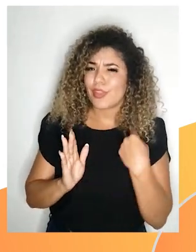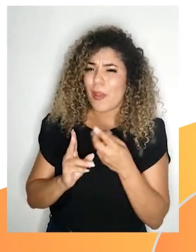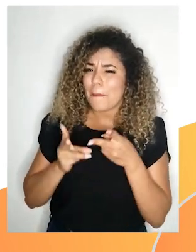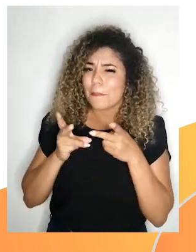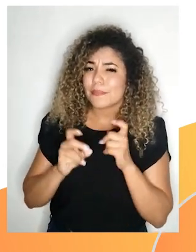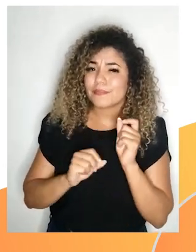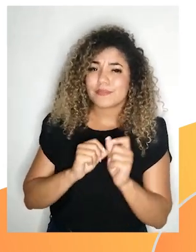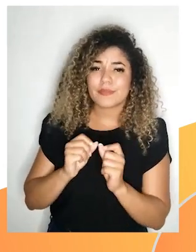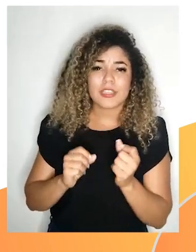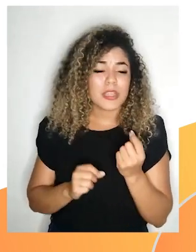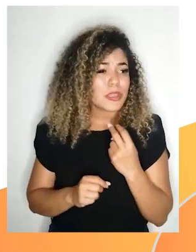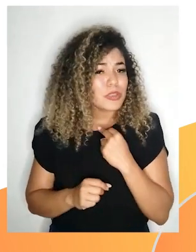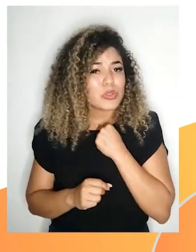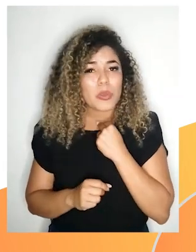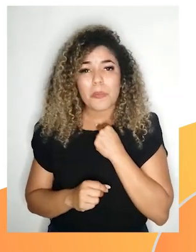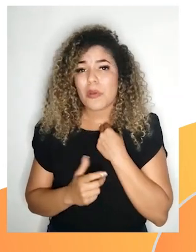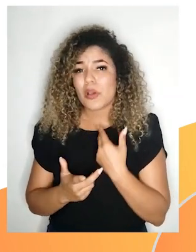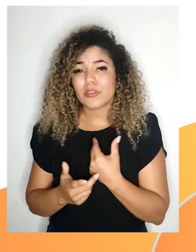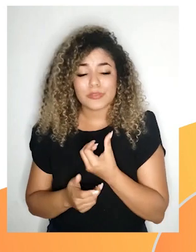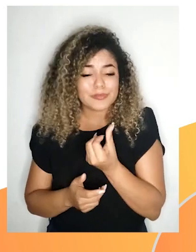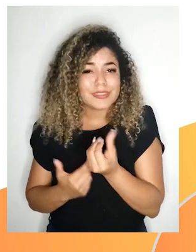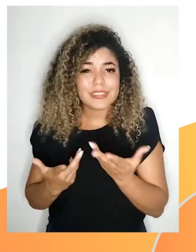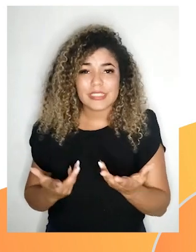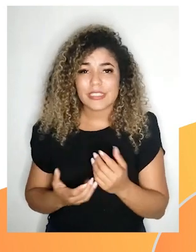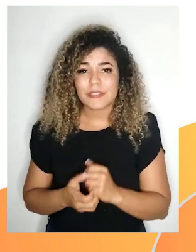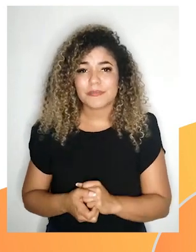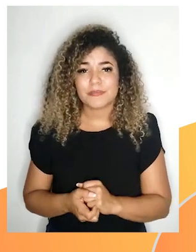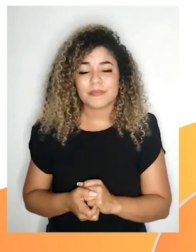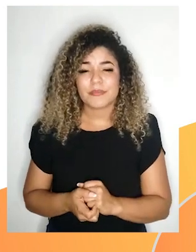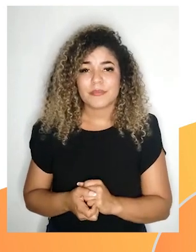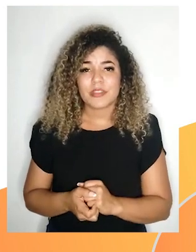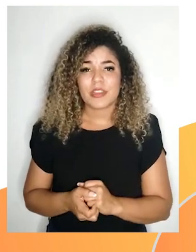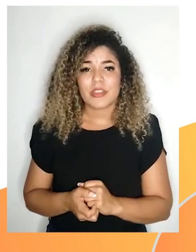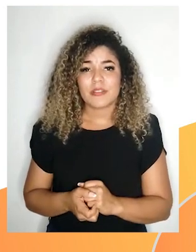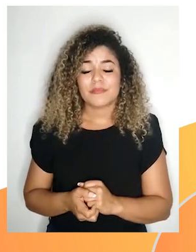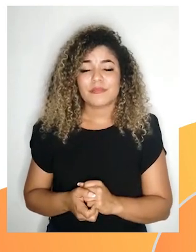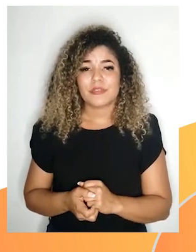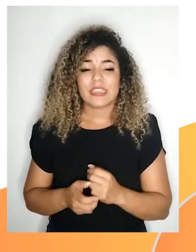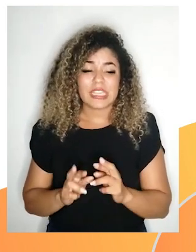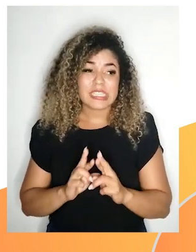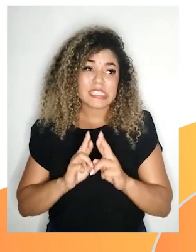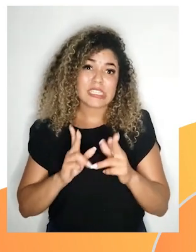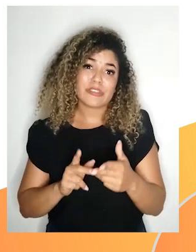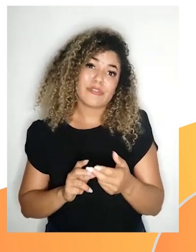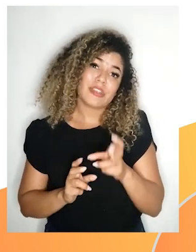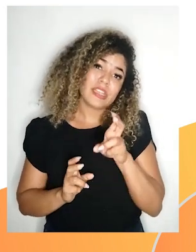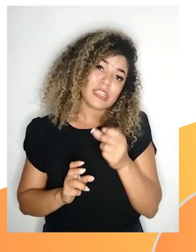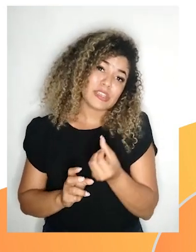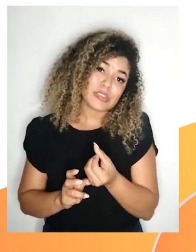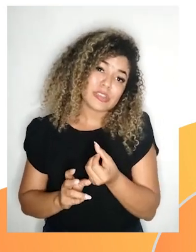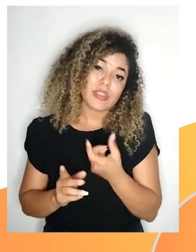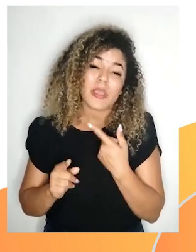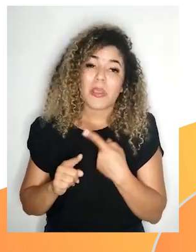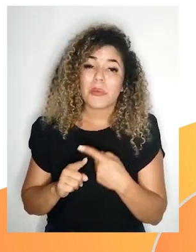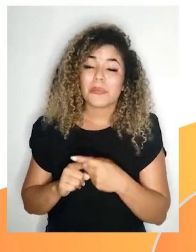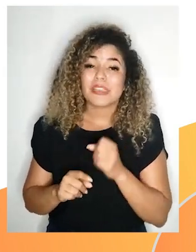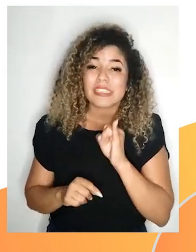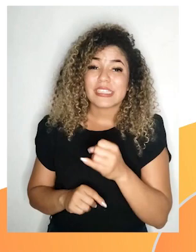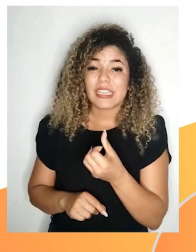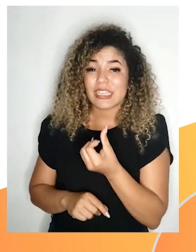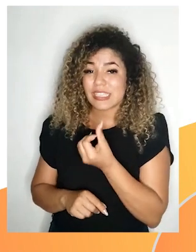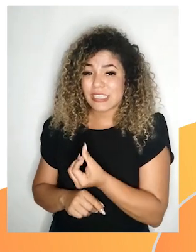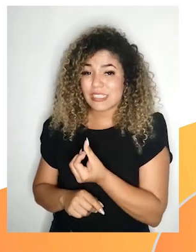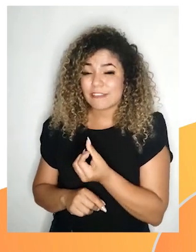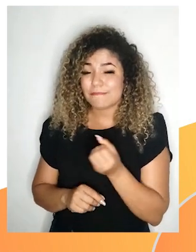quê? Que eu não posso ter um número 6 aqui, né? Essa segunda rodada tem que ser diferente de 6, porque se a gente